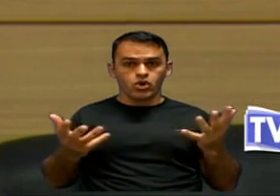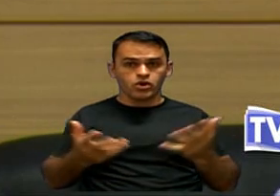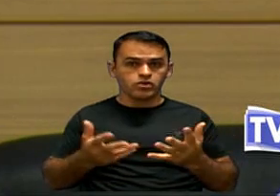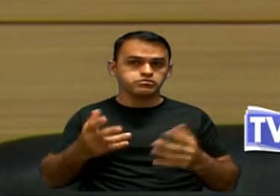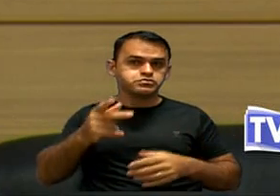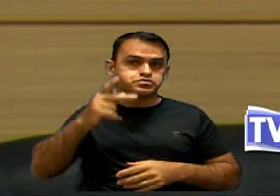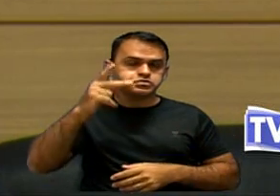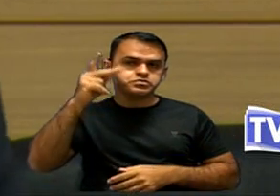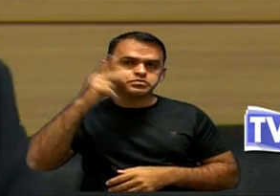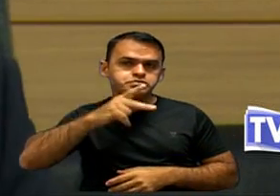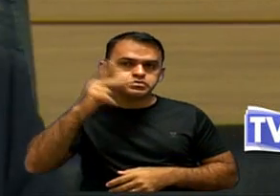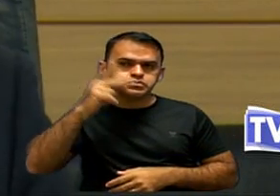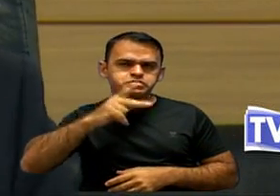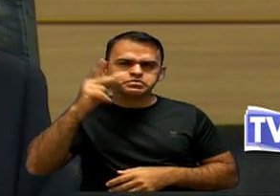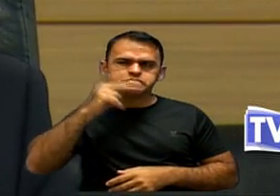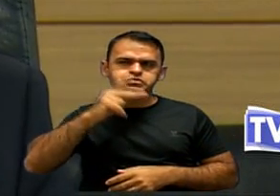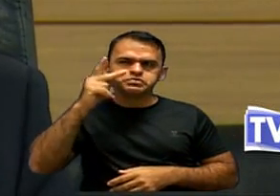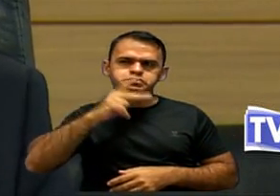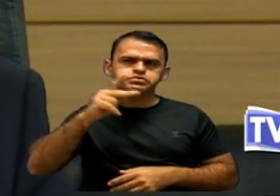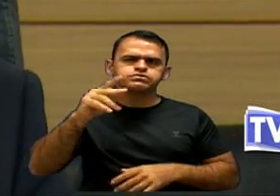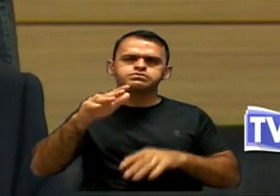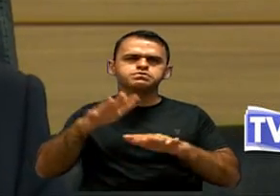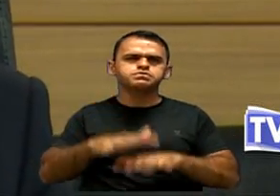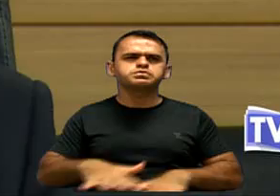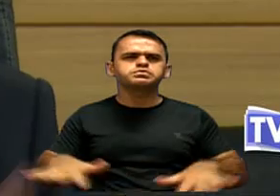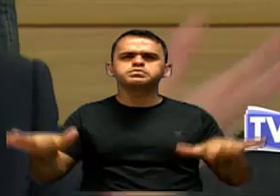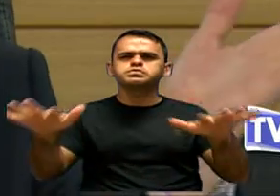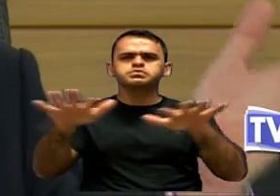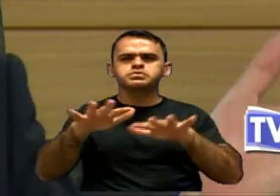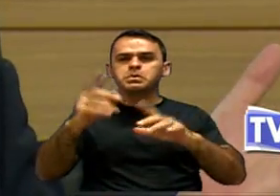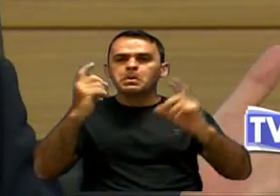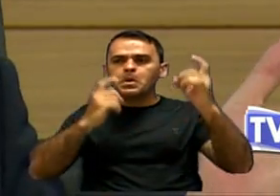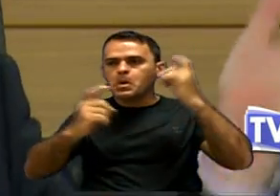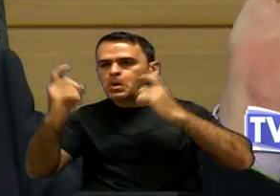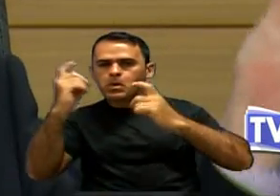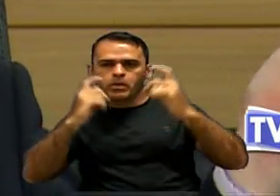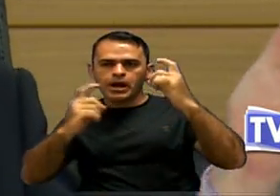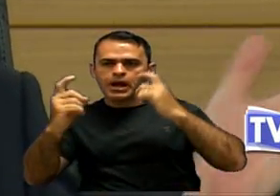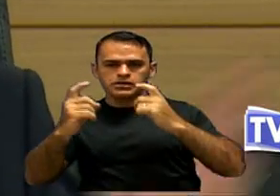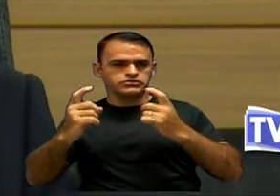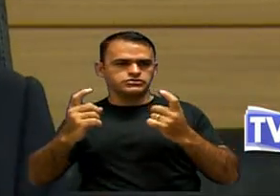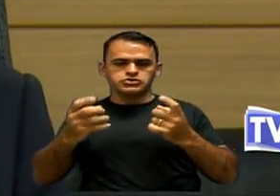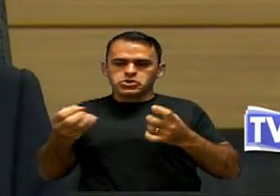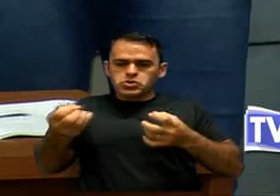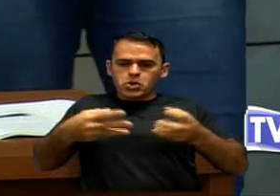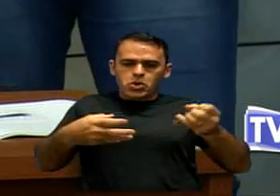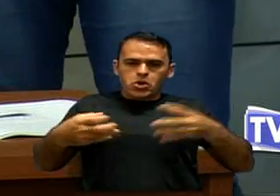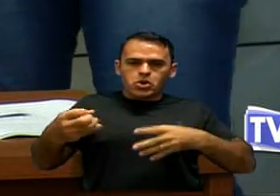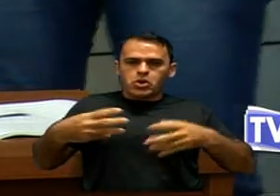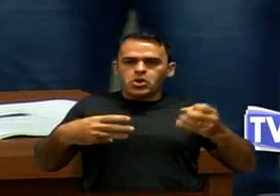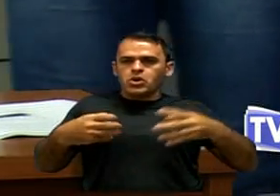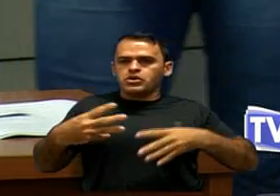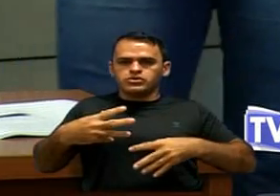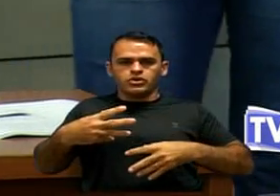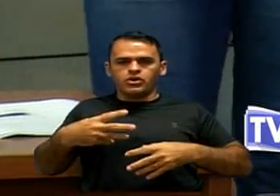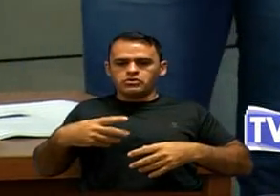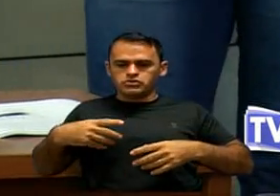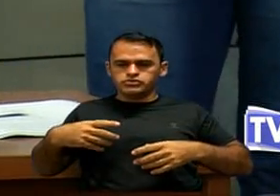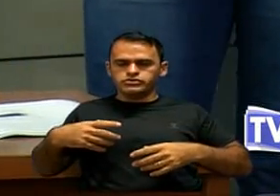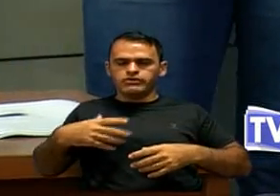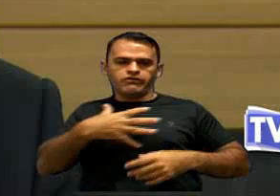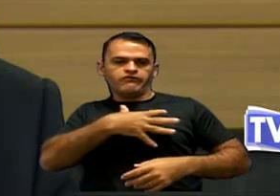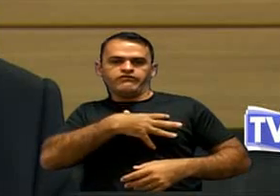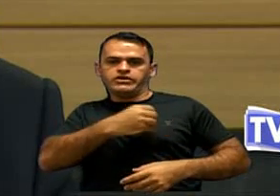o mundo político e, sobretudo, o mundo da politicagem, não se preocupa com as novas gerações, mas com as novas